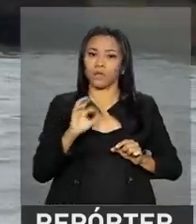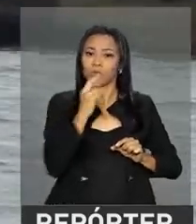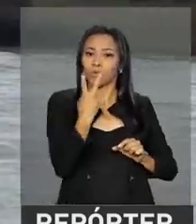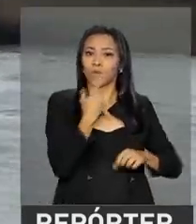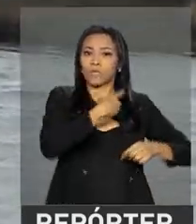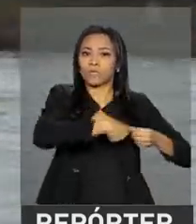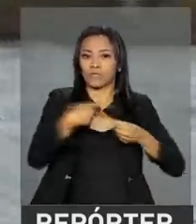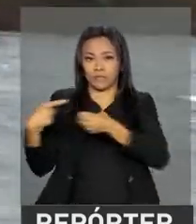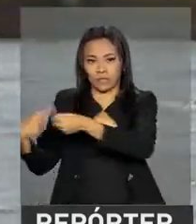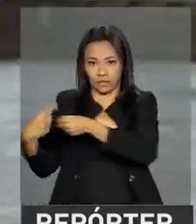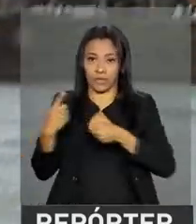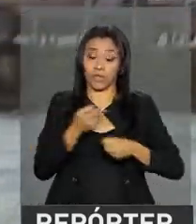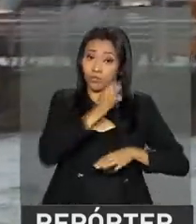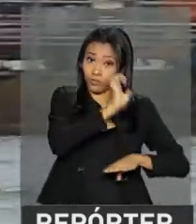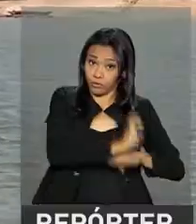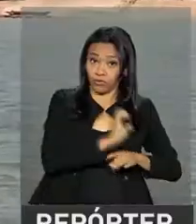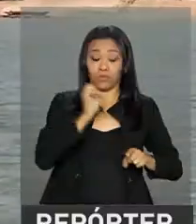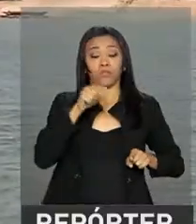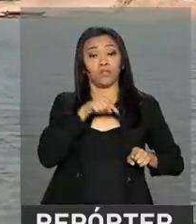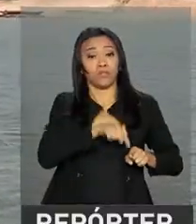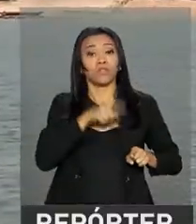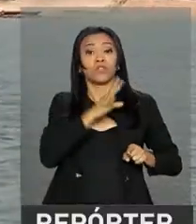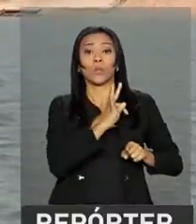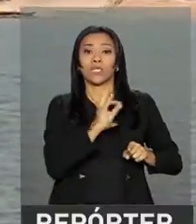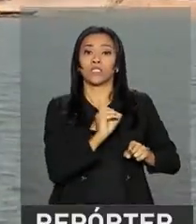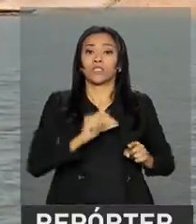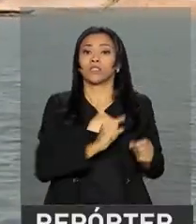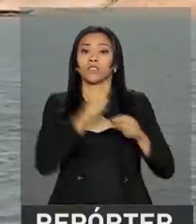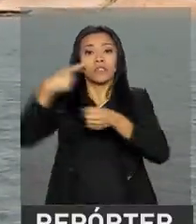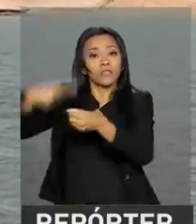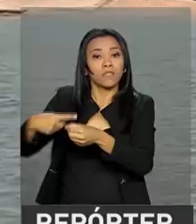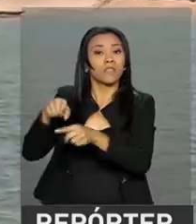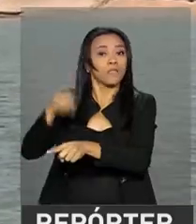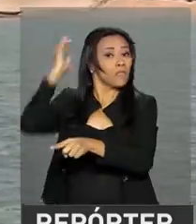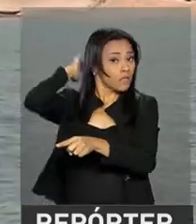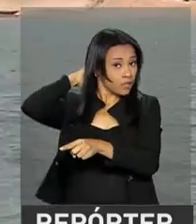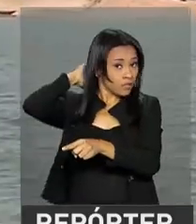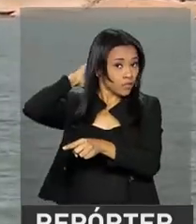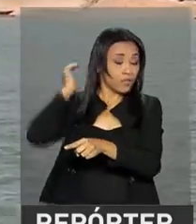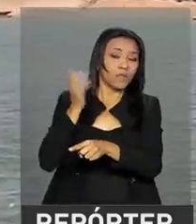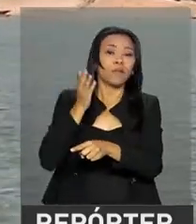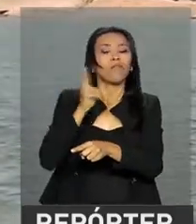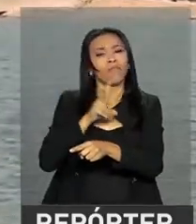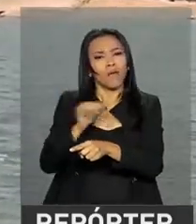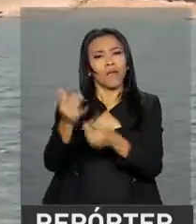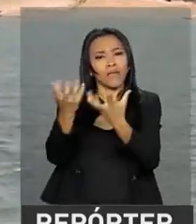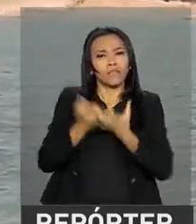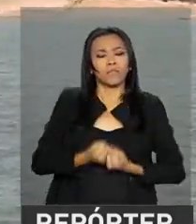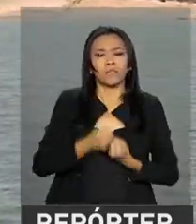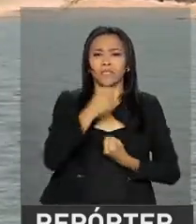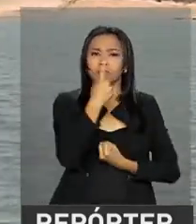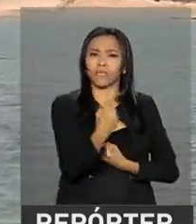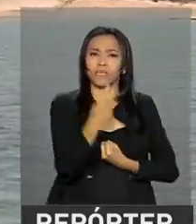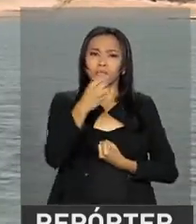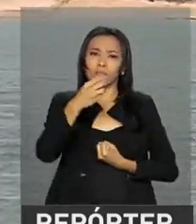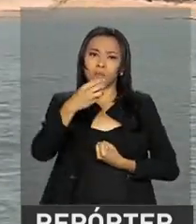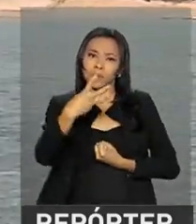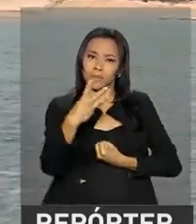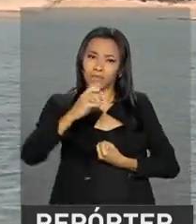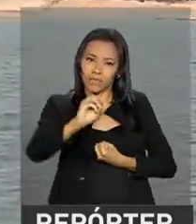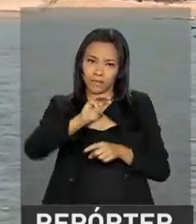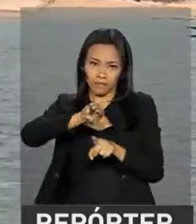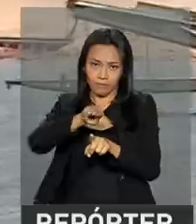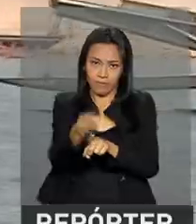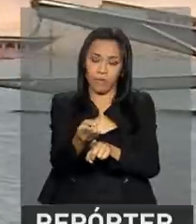xambioá no tocantins são geraldo do araguaia no pará deve receber investimentos de cerca de 130 milhões de reais